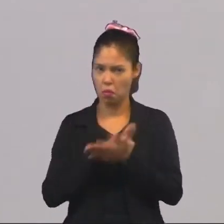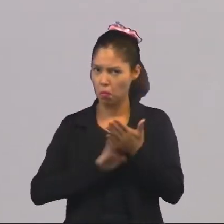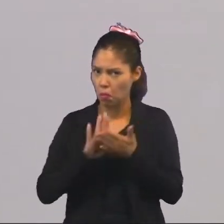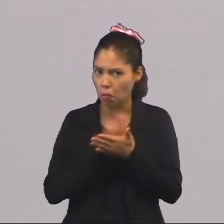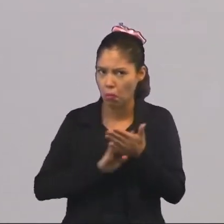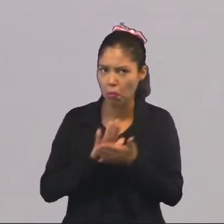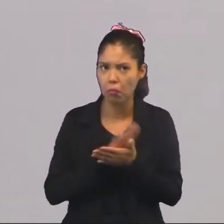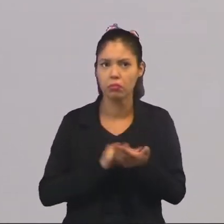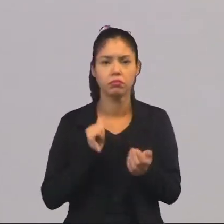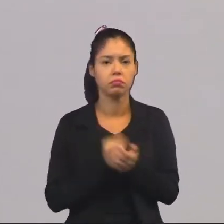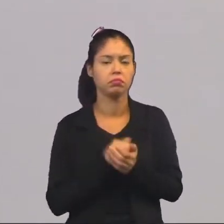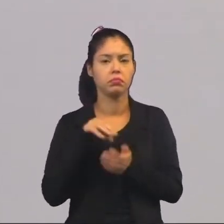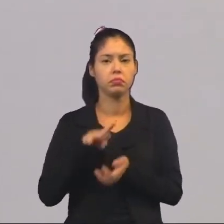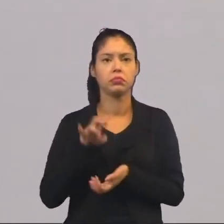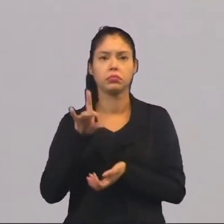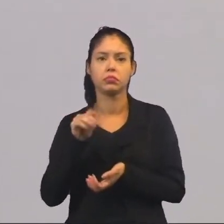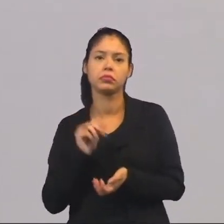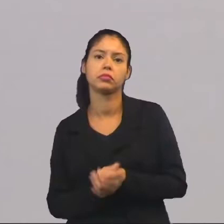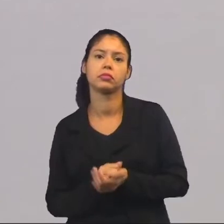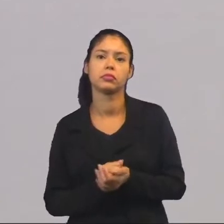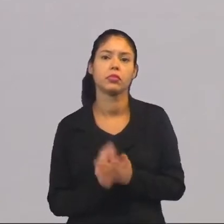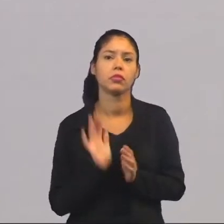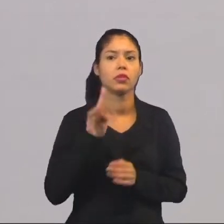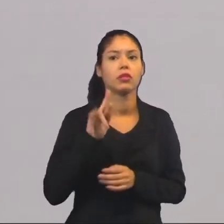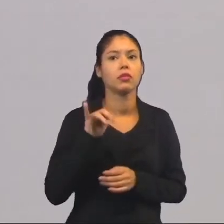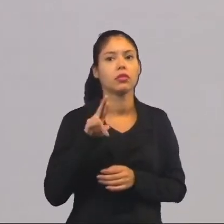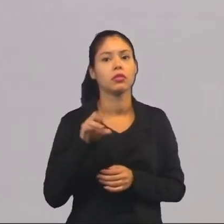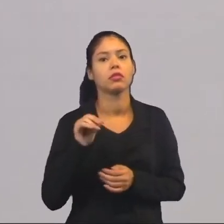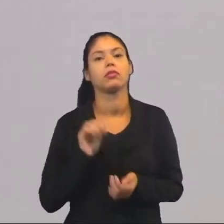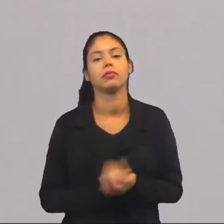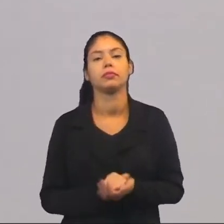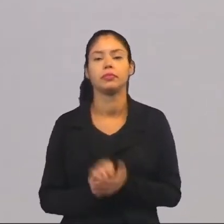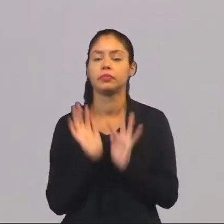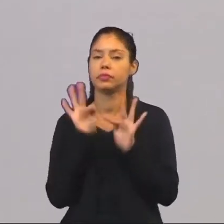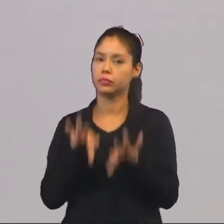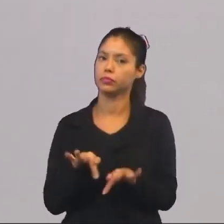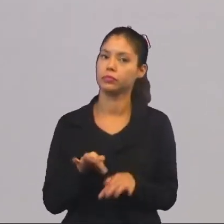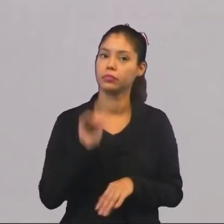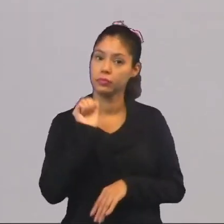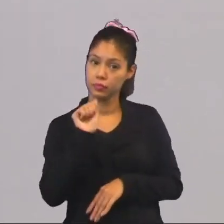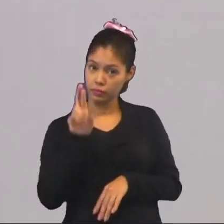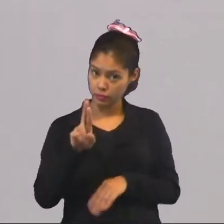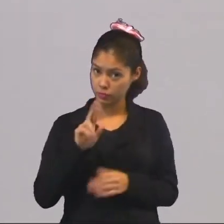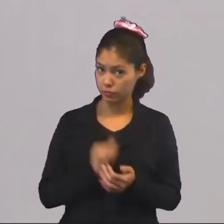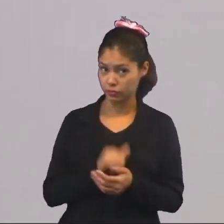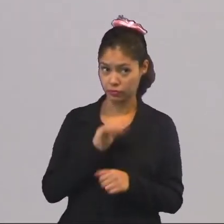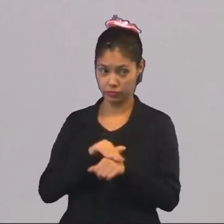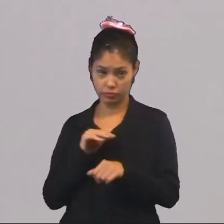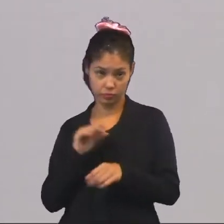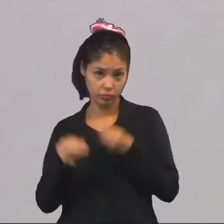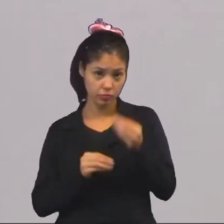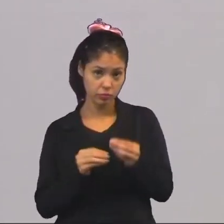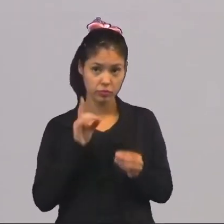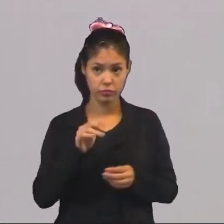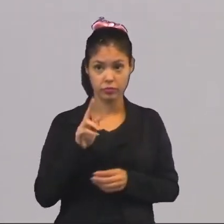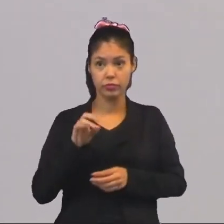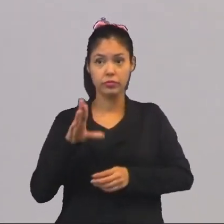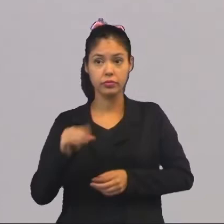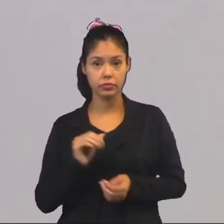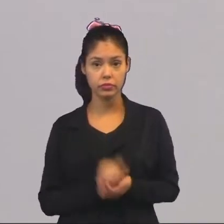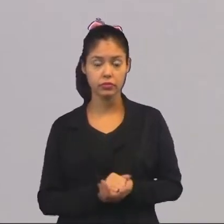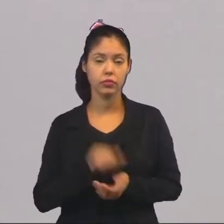tempo né E nem um modo ele tá no infinitivo então o final desse verbo a r ele é chamado de descendência